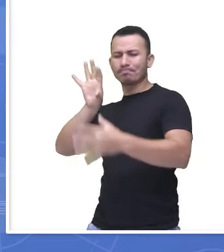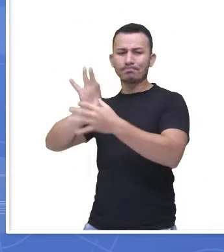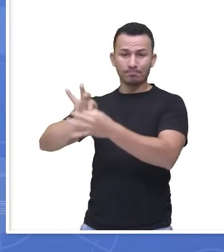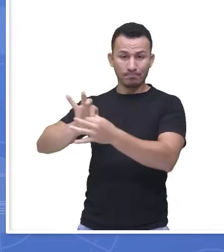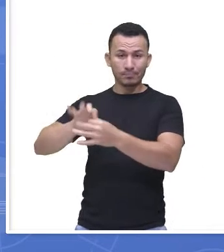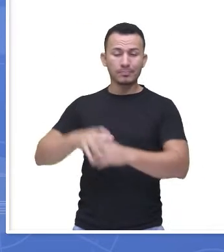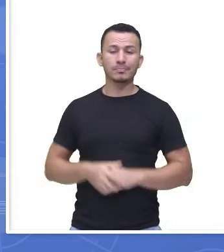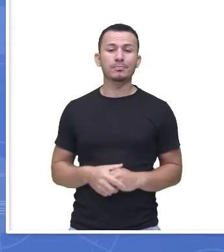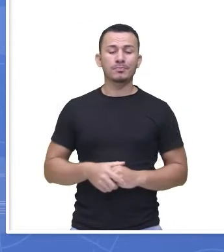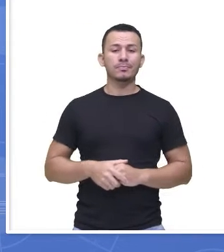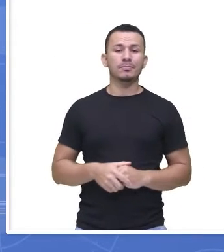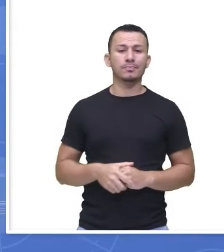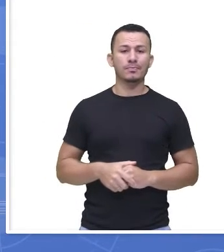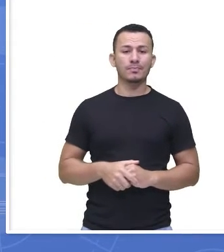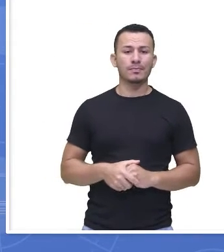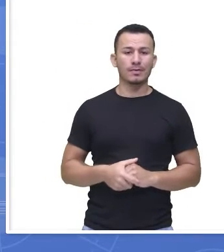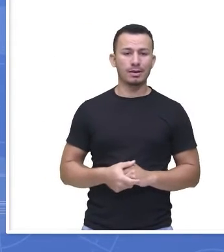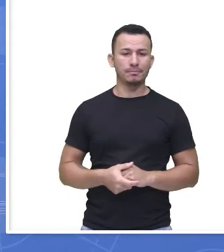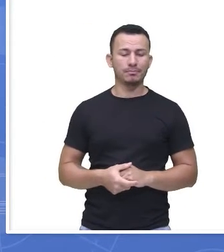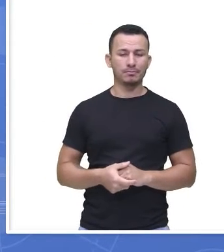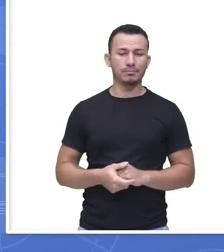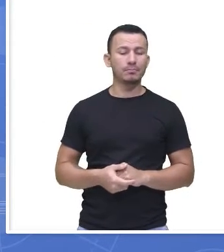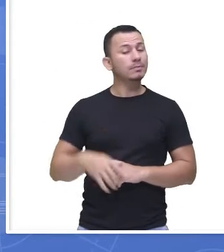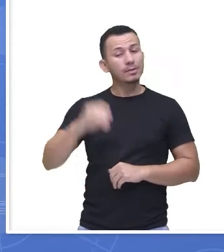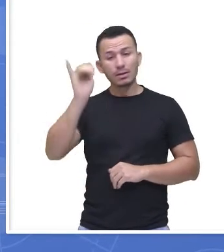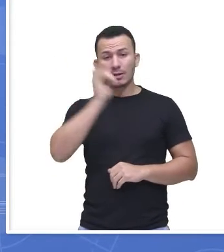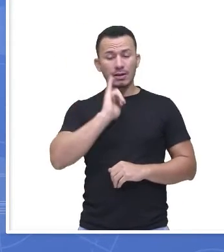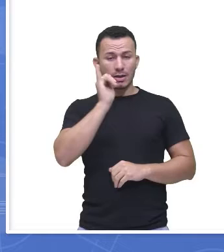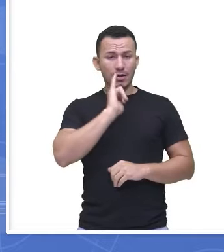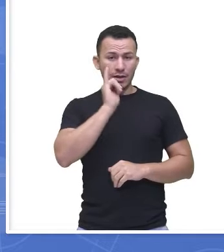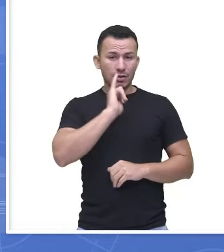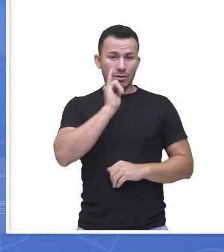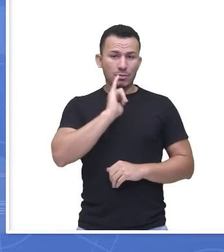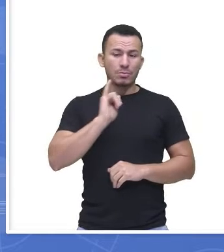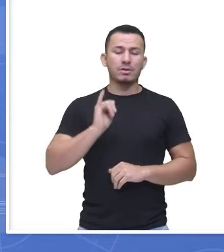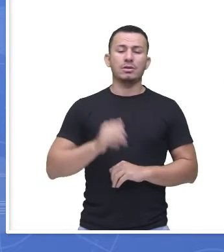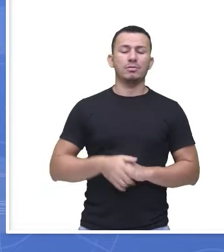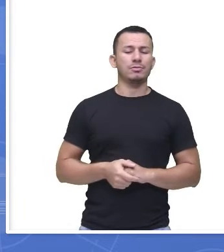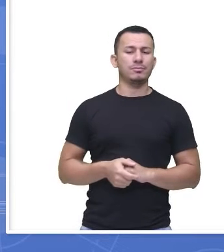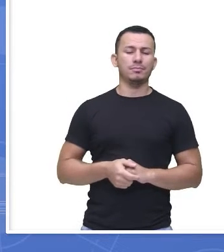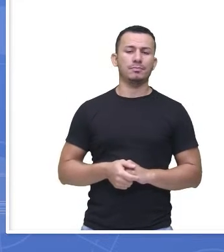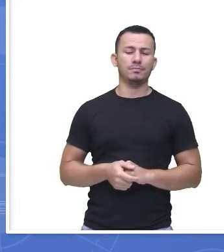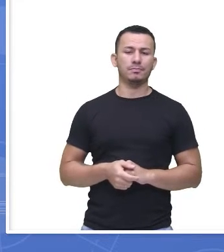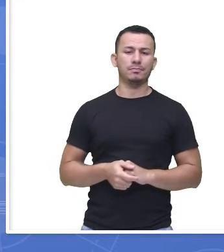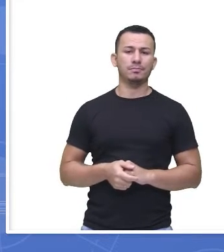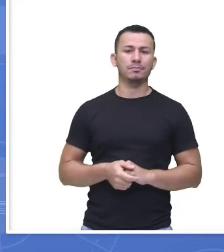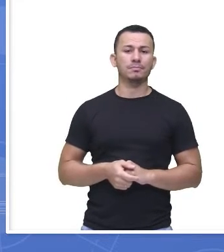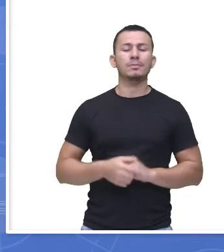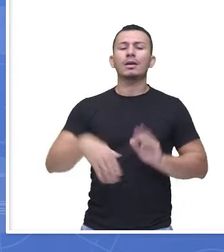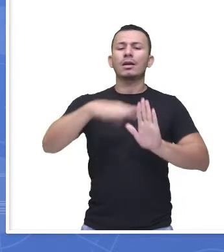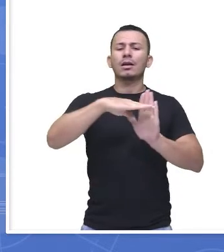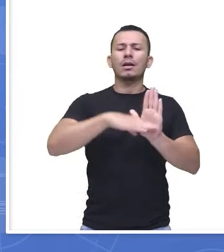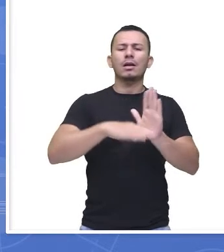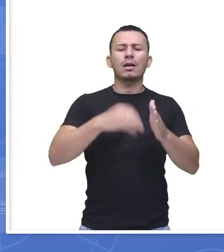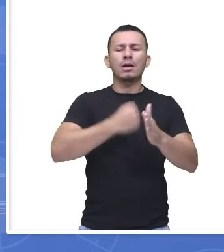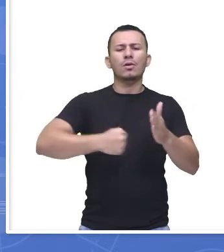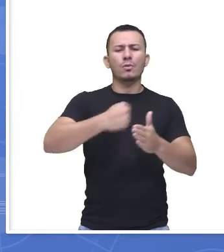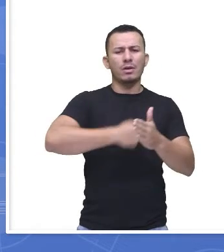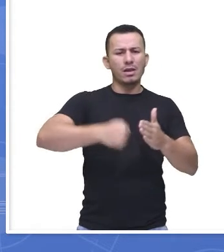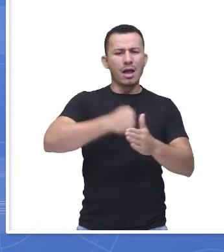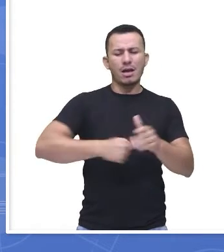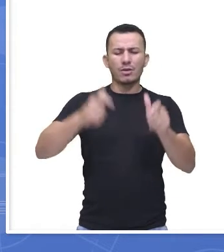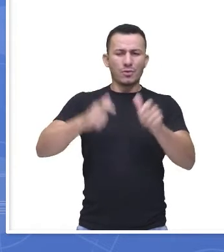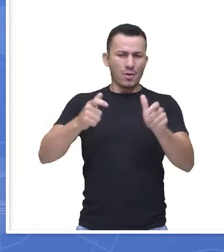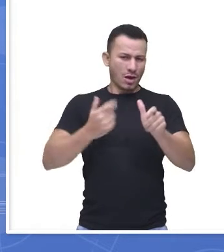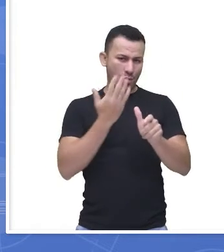se deu tanta ênfase, por exemplo, na culinária local. Vamos fazer o exemplo da culinária.